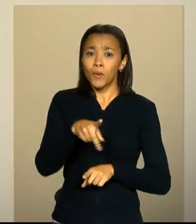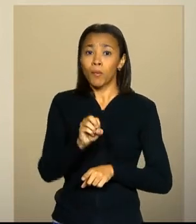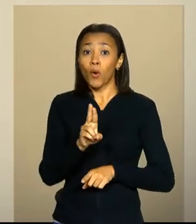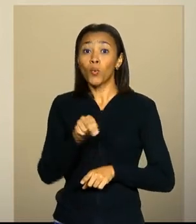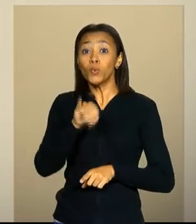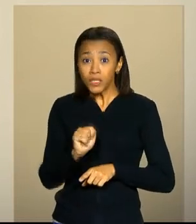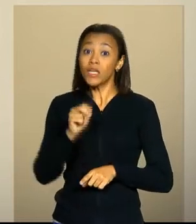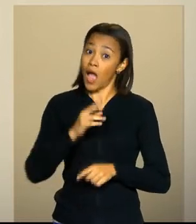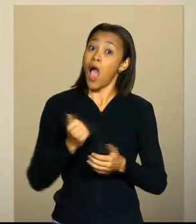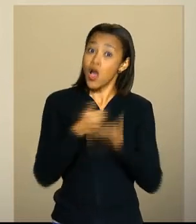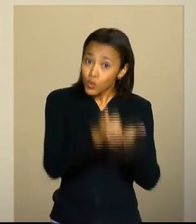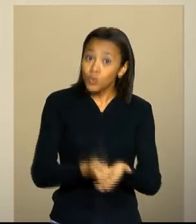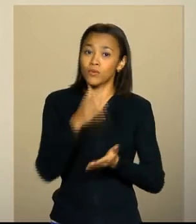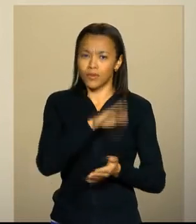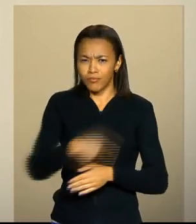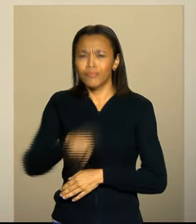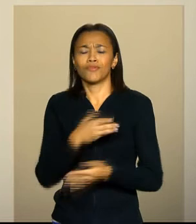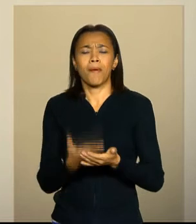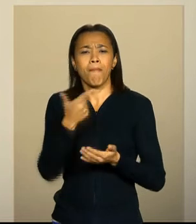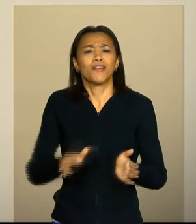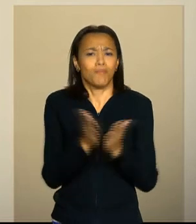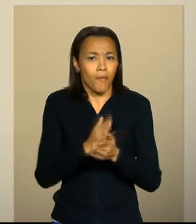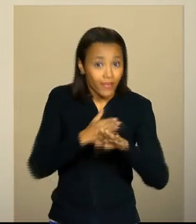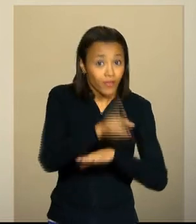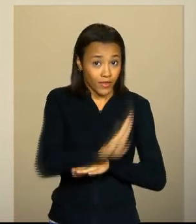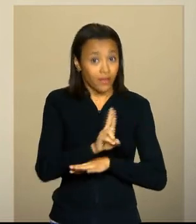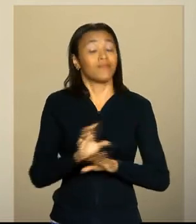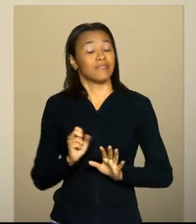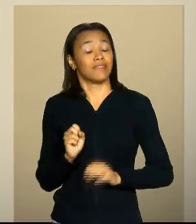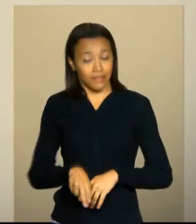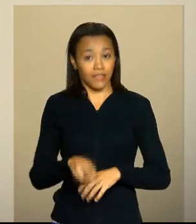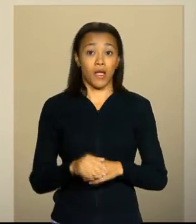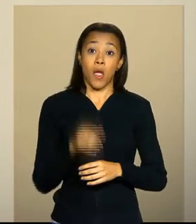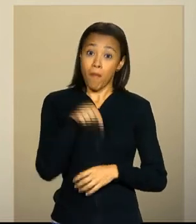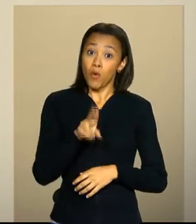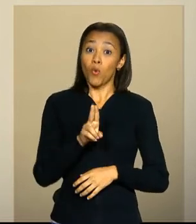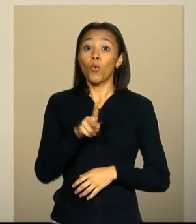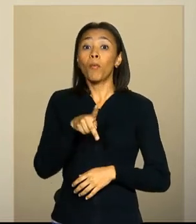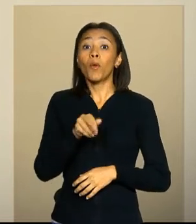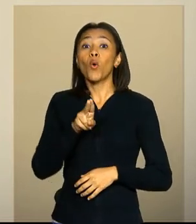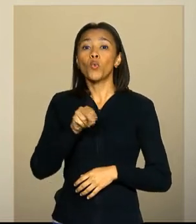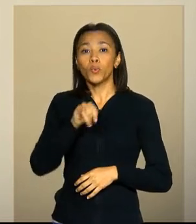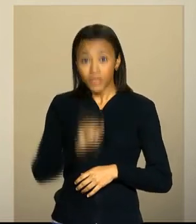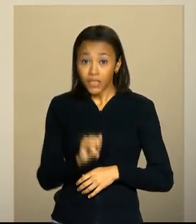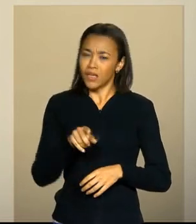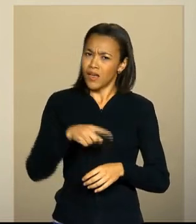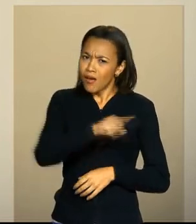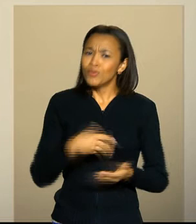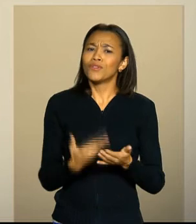está ajudando os estudantes mais pobres a fazer uma faculdade não está assim Lúcia pelo ProUni Os estudantes